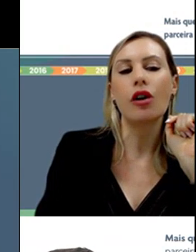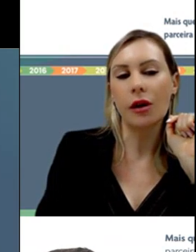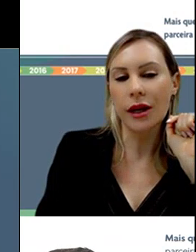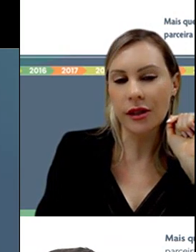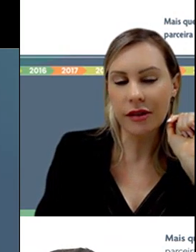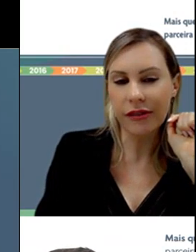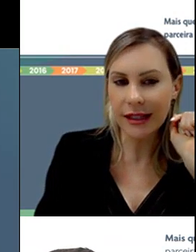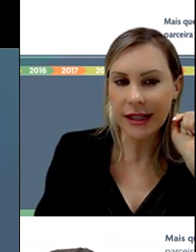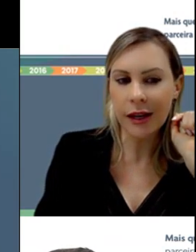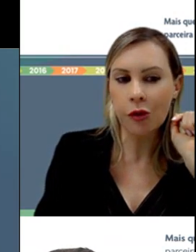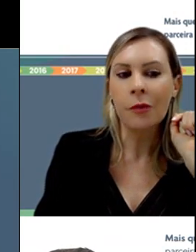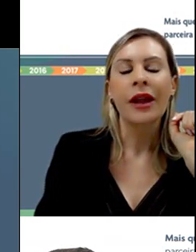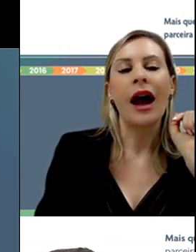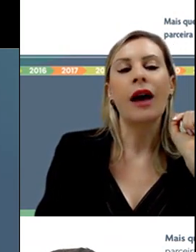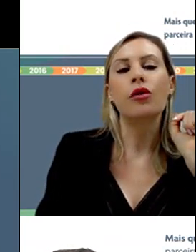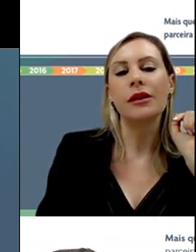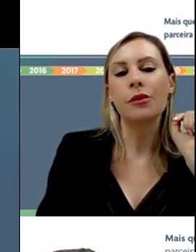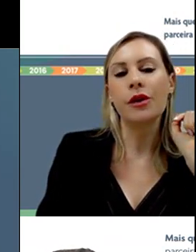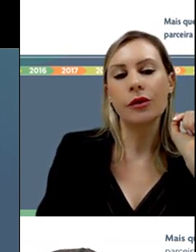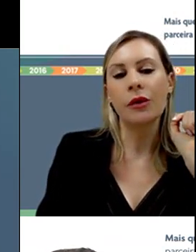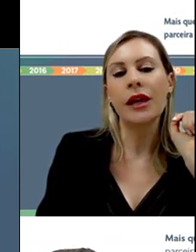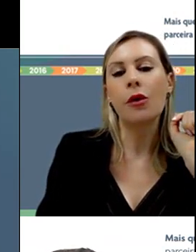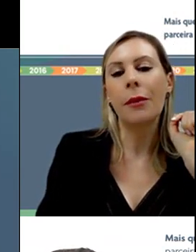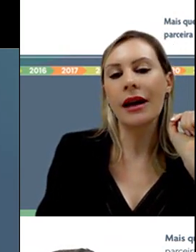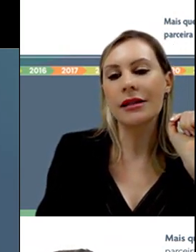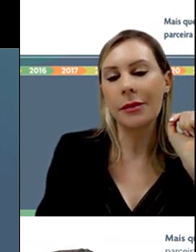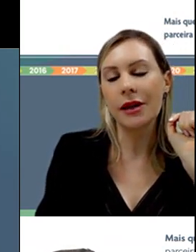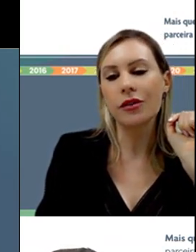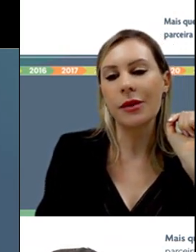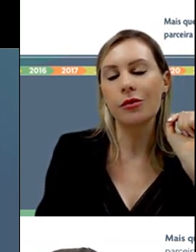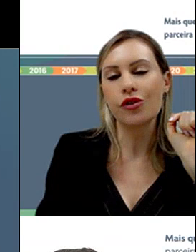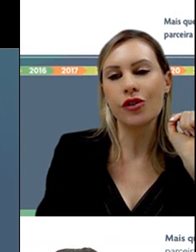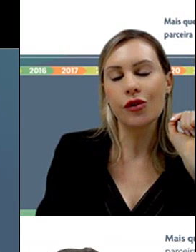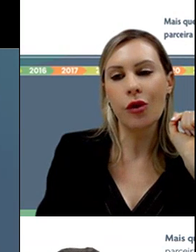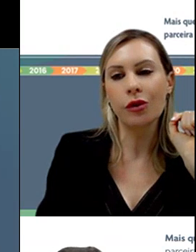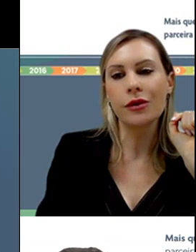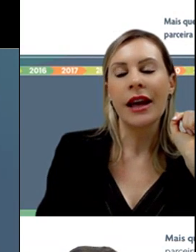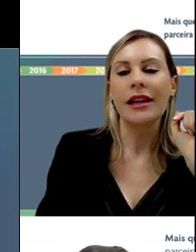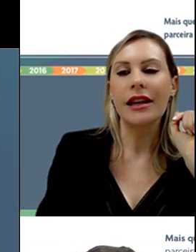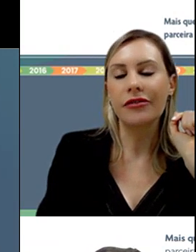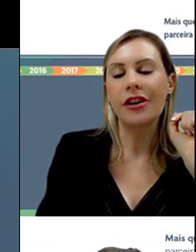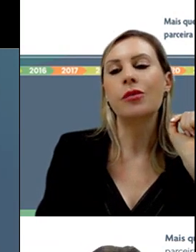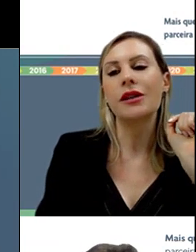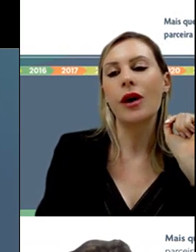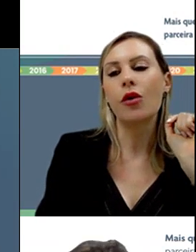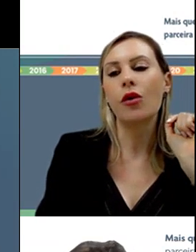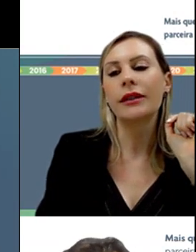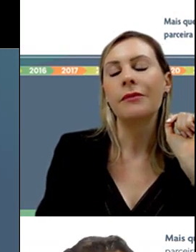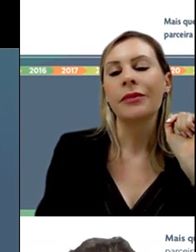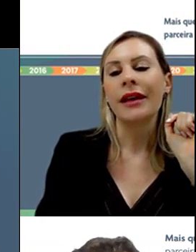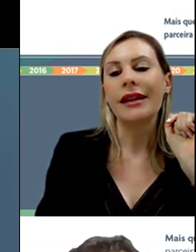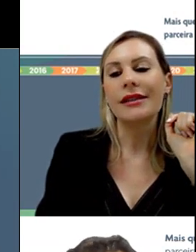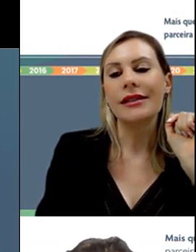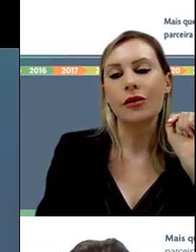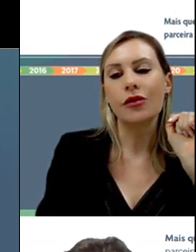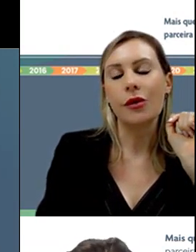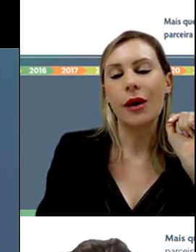também coloca 425, a contribuição da União passa pelos mesmos descontos, e aí vão para a sua conta